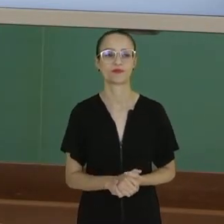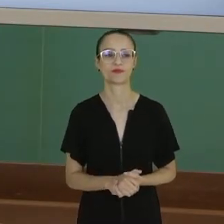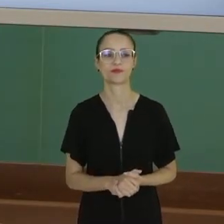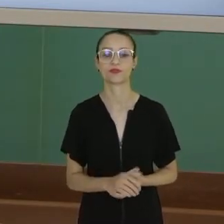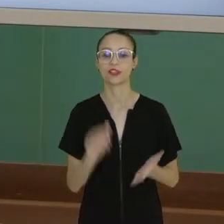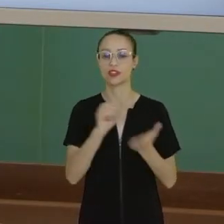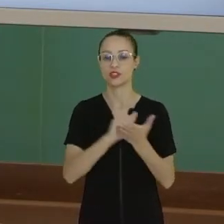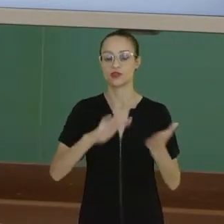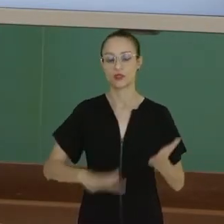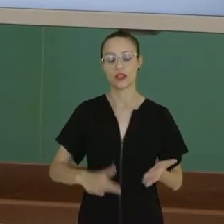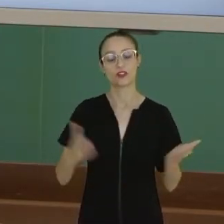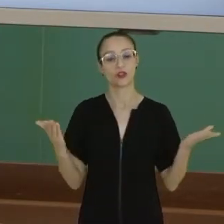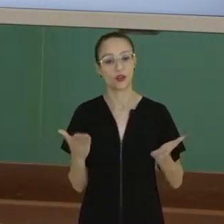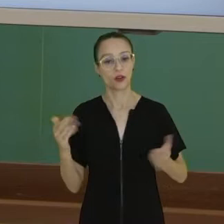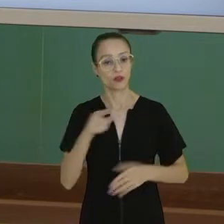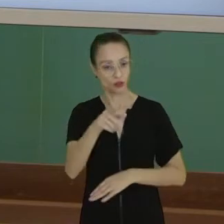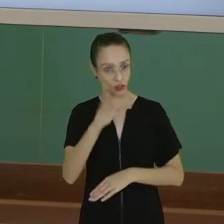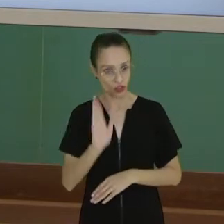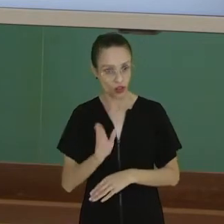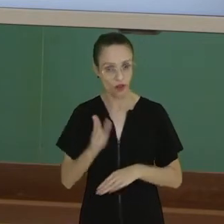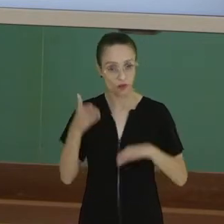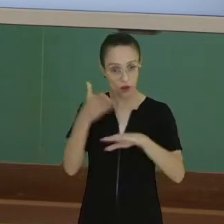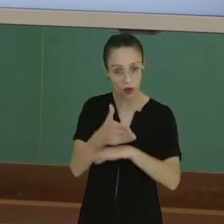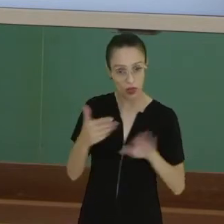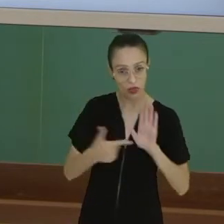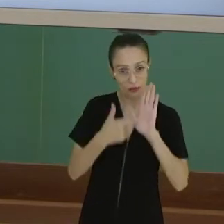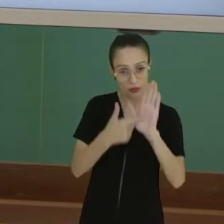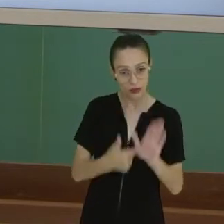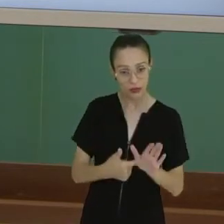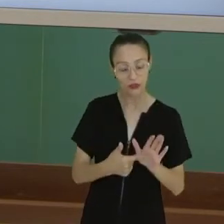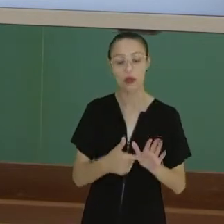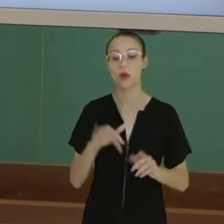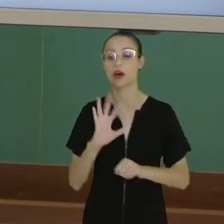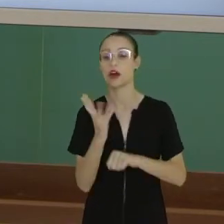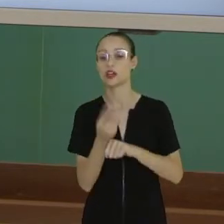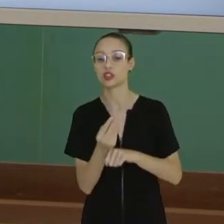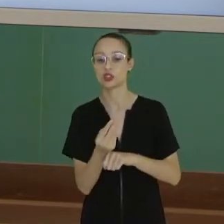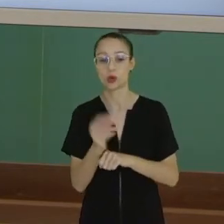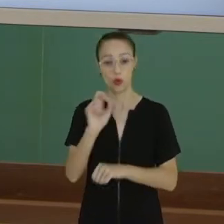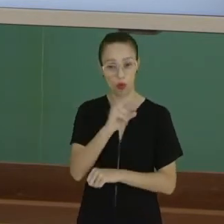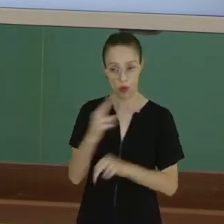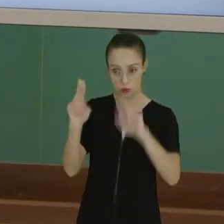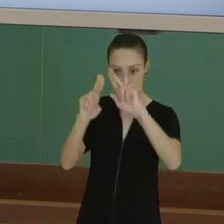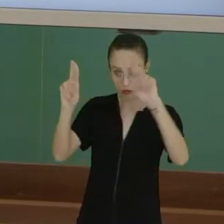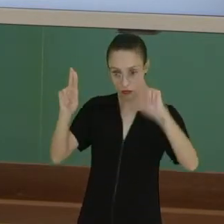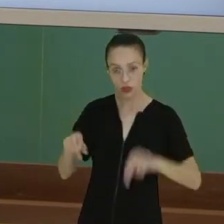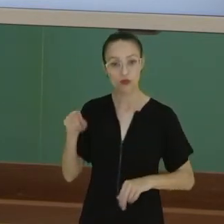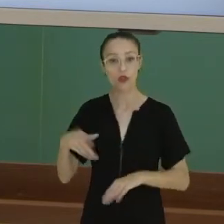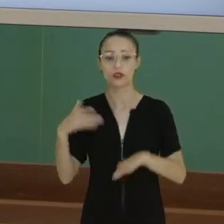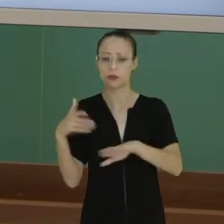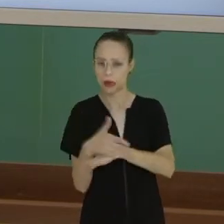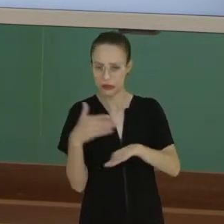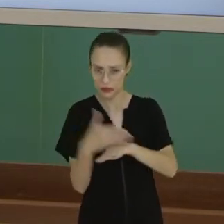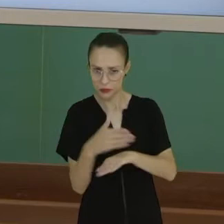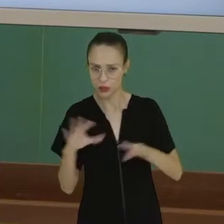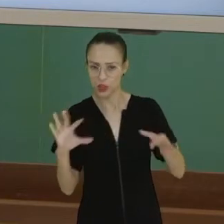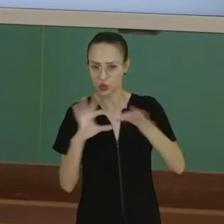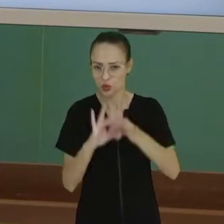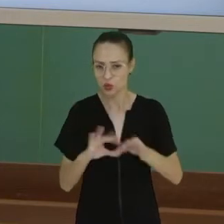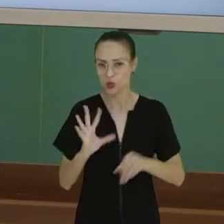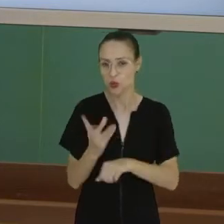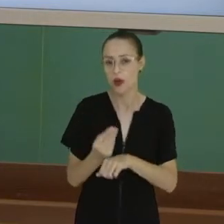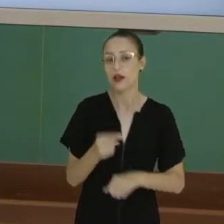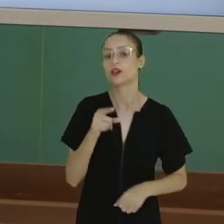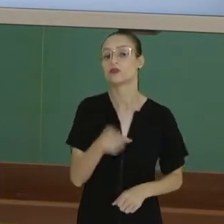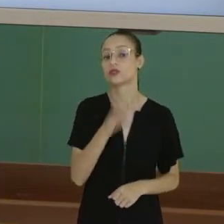Então, atividade. Você já foi a alguma apresentação artística ou museu em que você interage e participa com a obra? Você já foi